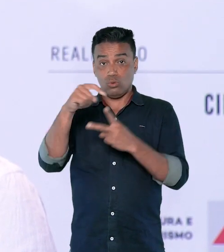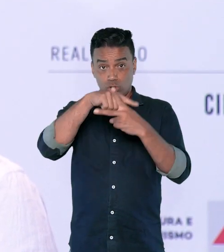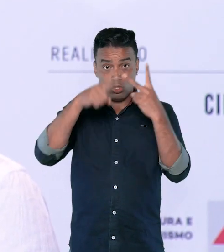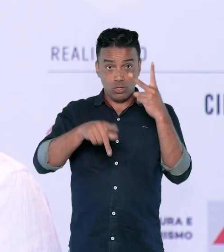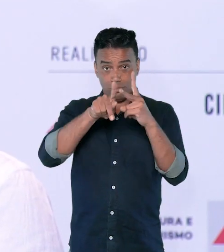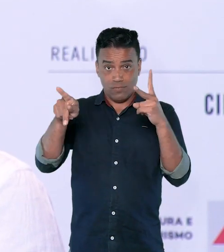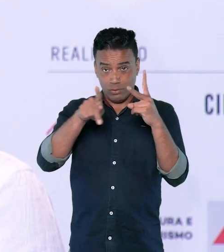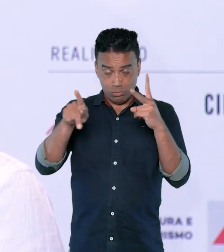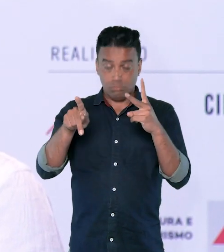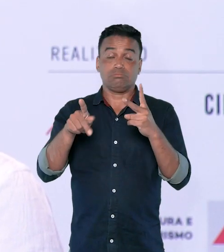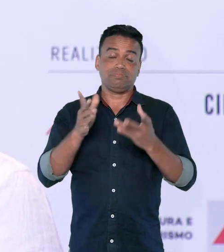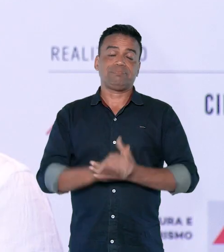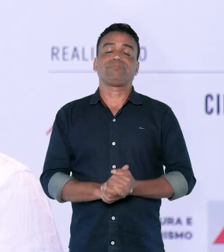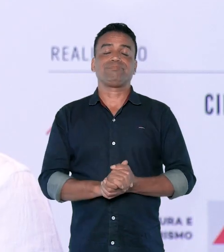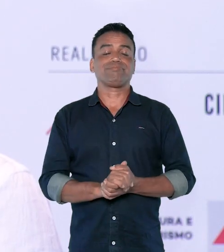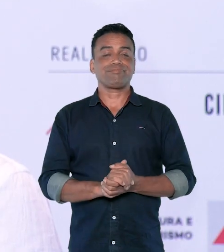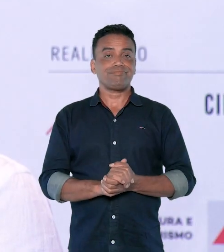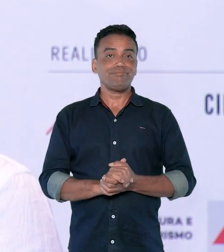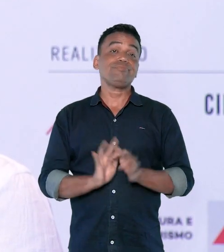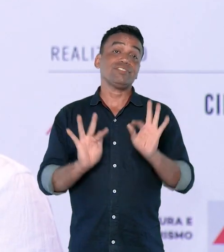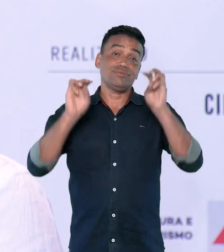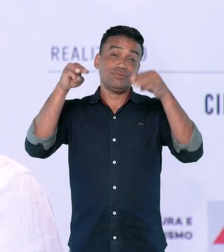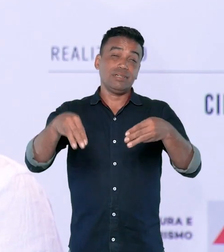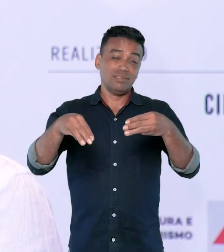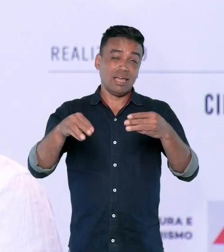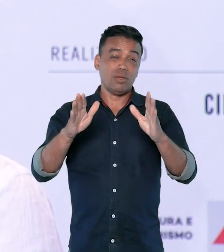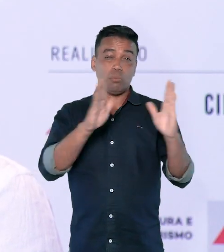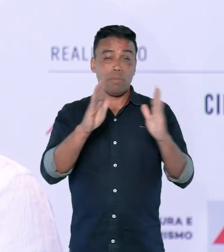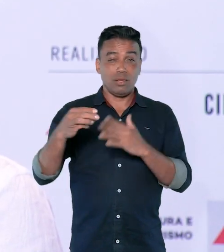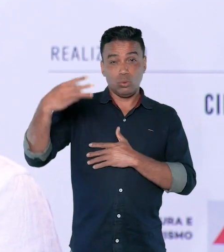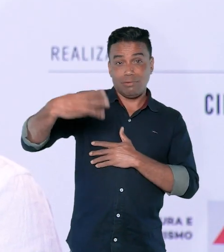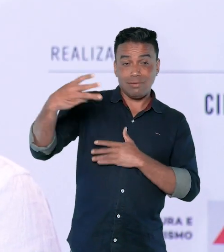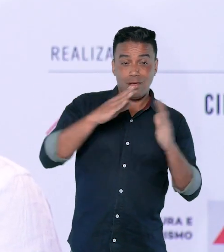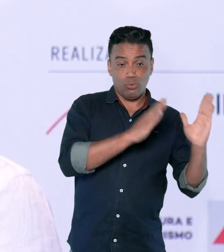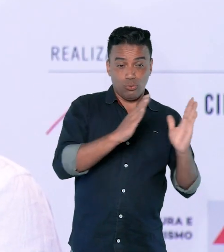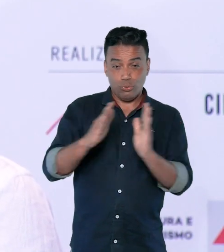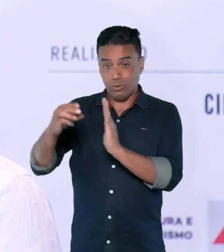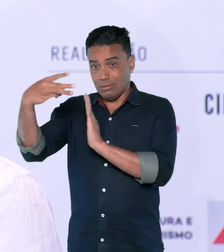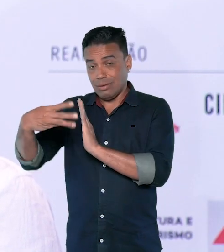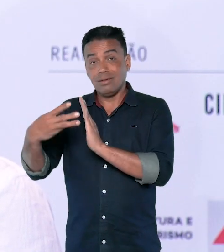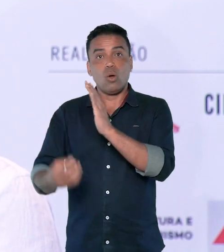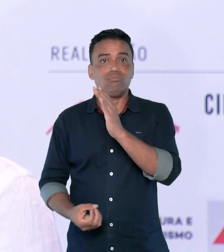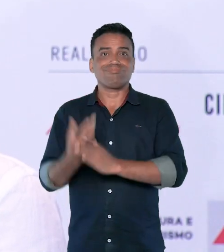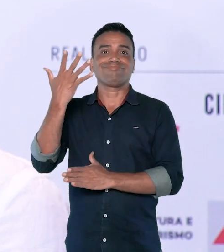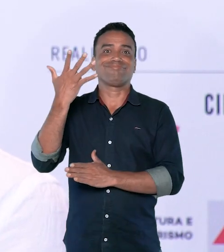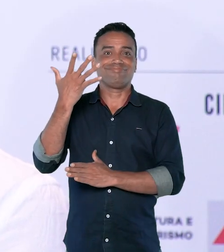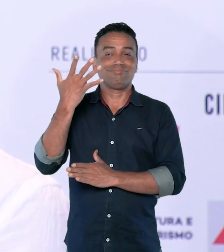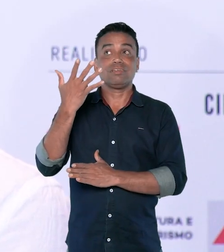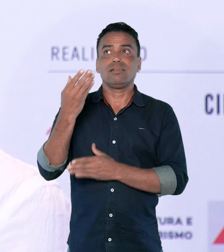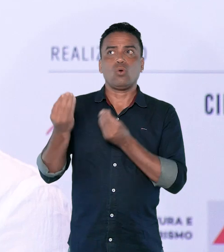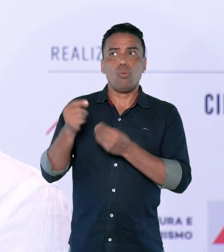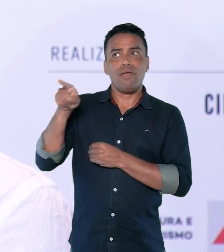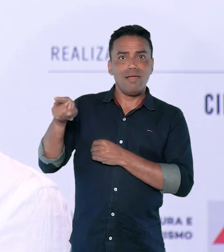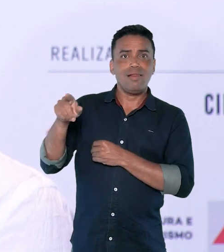específicos. E, por fim, há uma terceira camada, né, de onde eles vêm, que aí passa pela criação. Ou seja, como ele quer